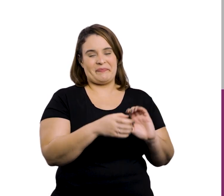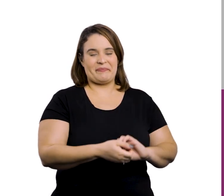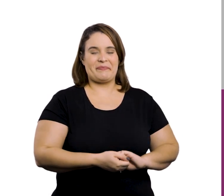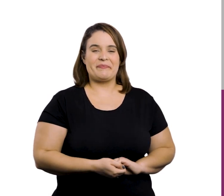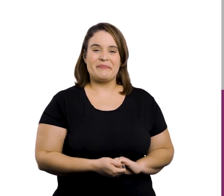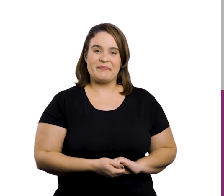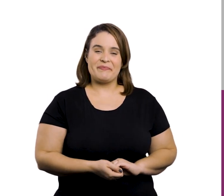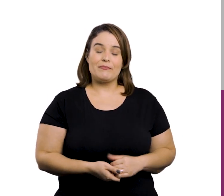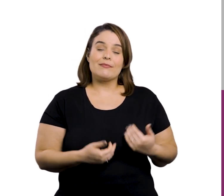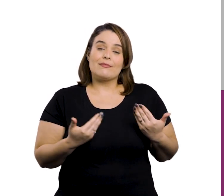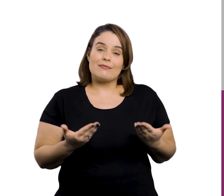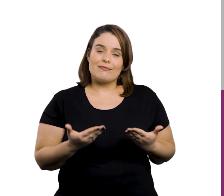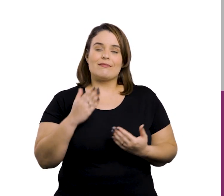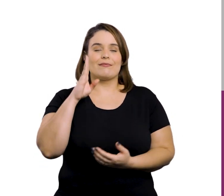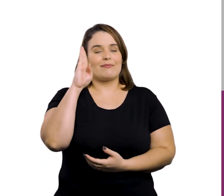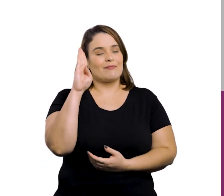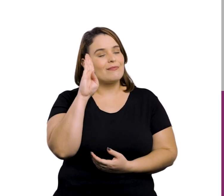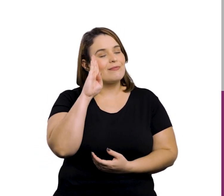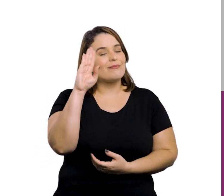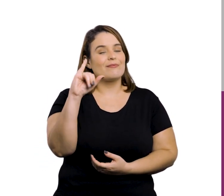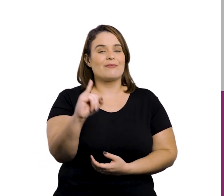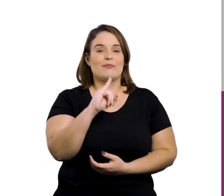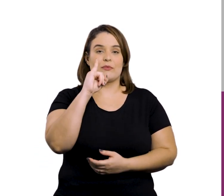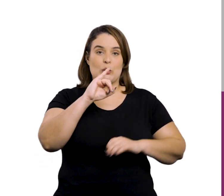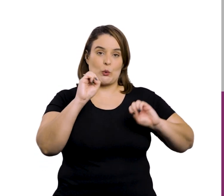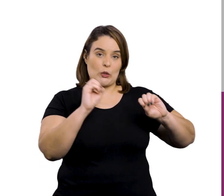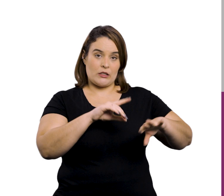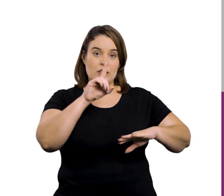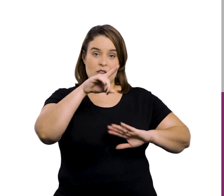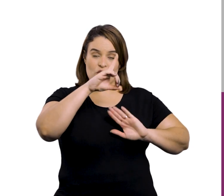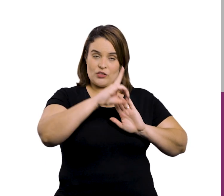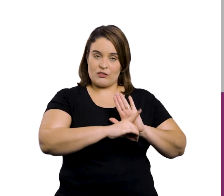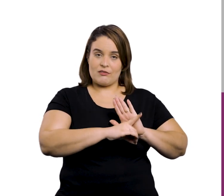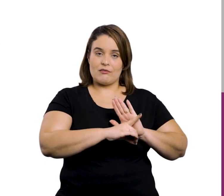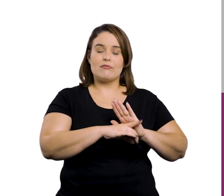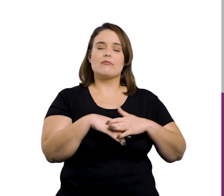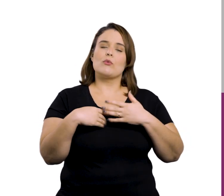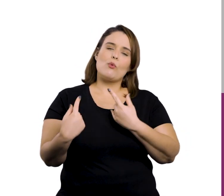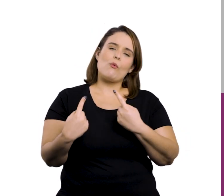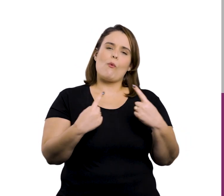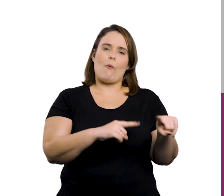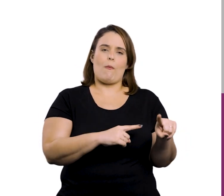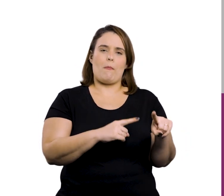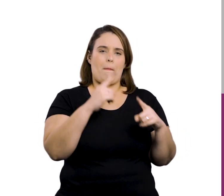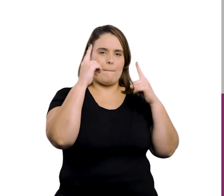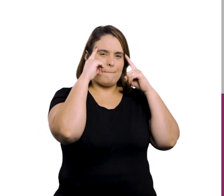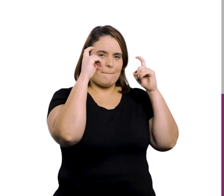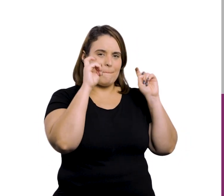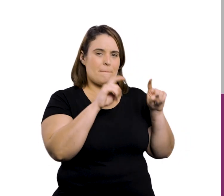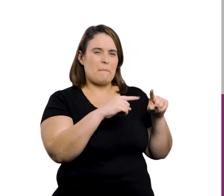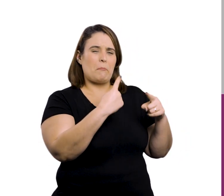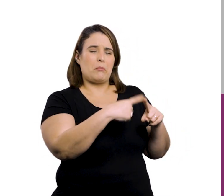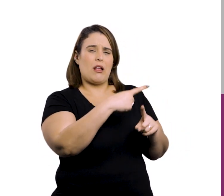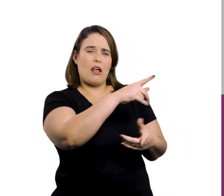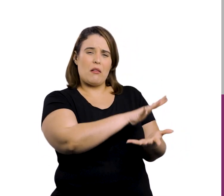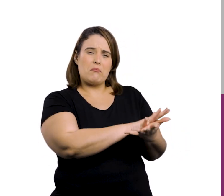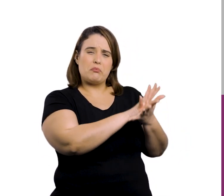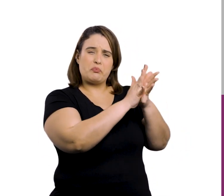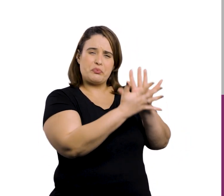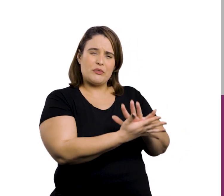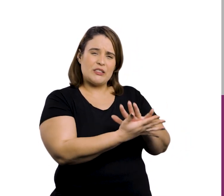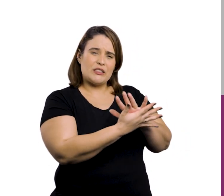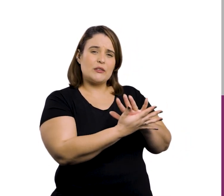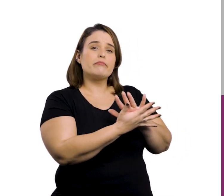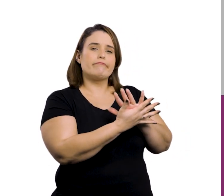como a democracia. Assim, fundamentalmente, a educação, como direito, é contra a barbárie porque a barbárie é